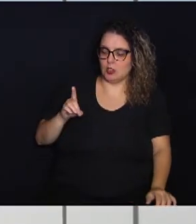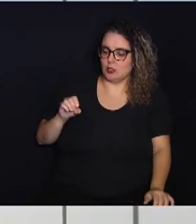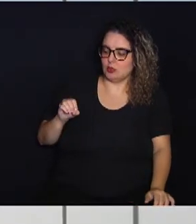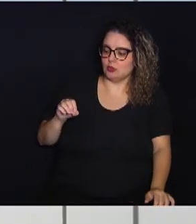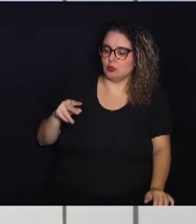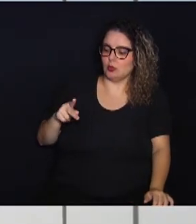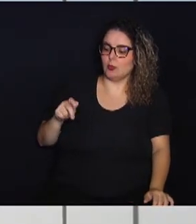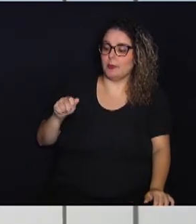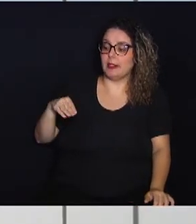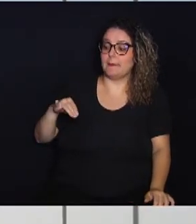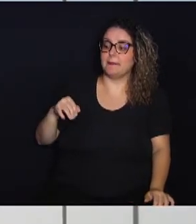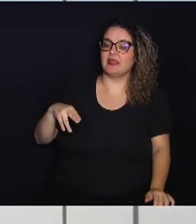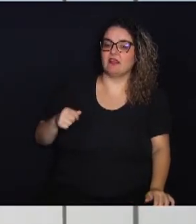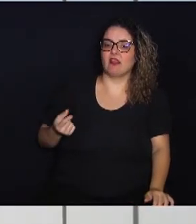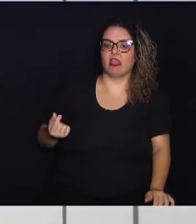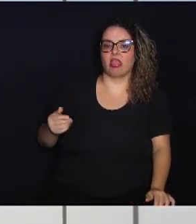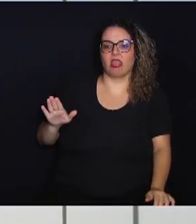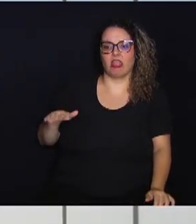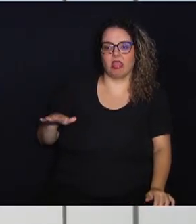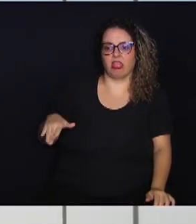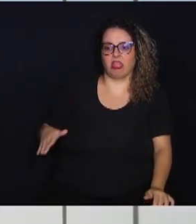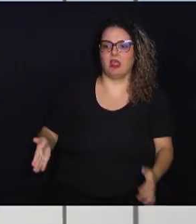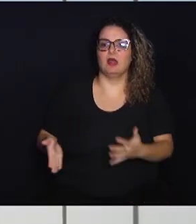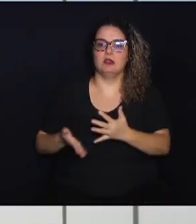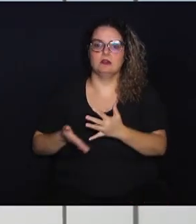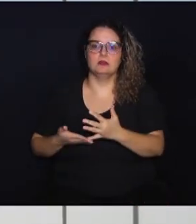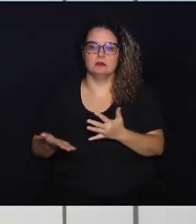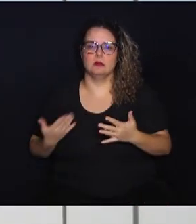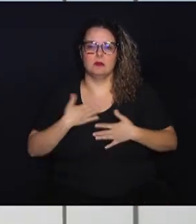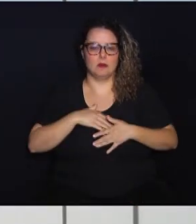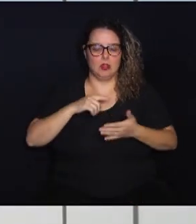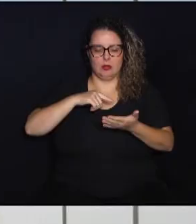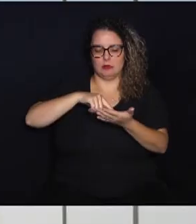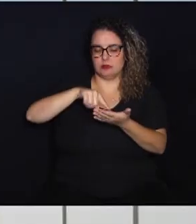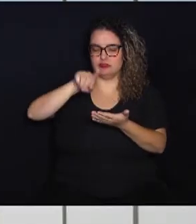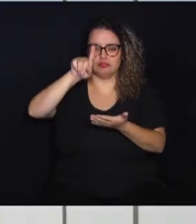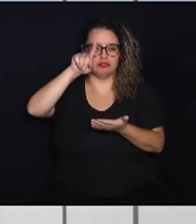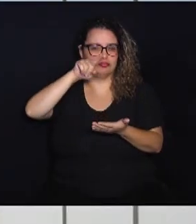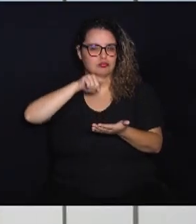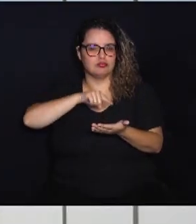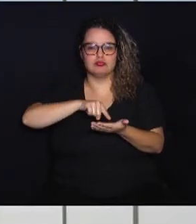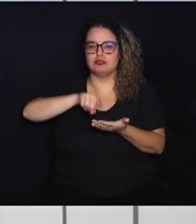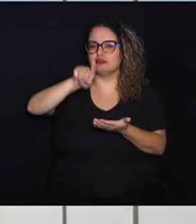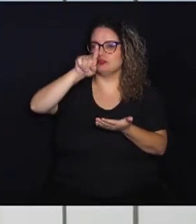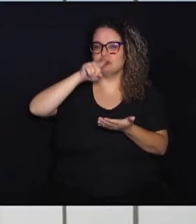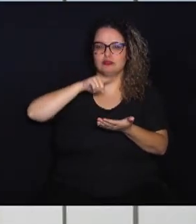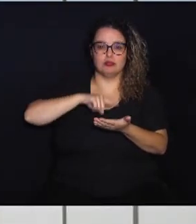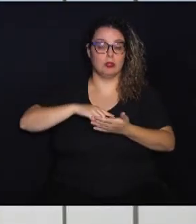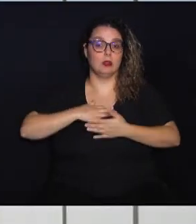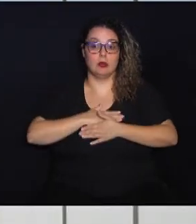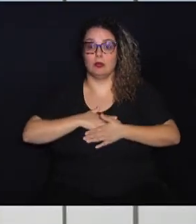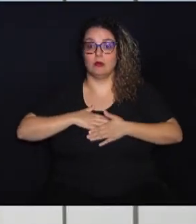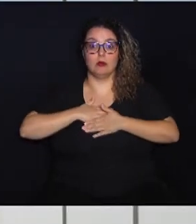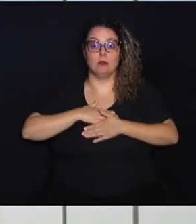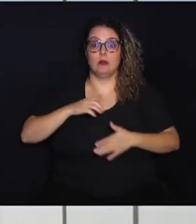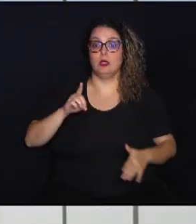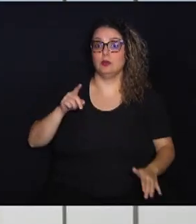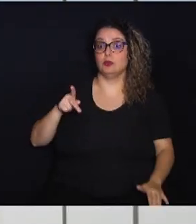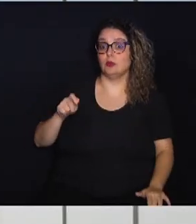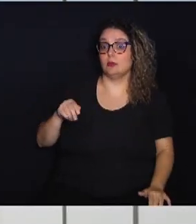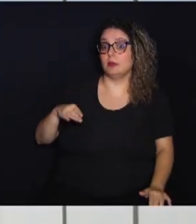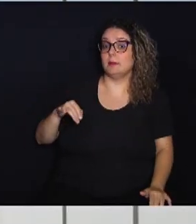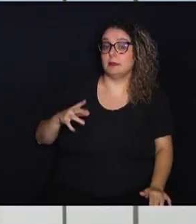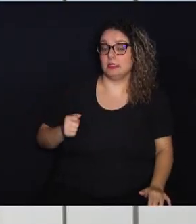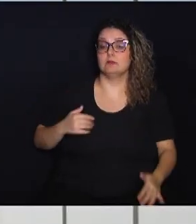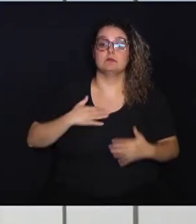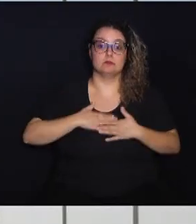barata. Então, assim, é um prazer imediato. Você ficar em tela, rodando aqueles feeds, aquilo dá muito prazer para